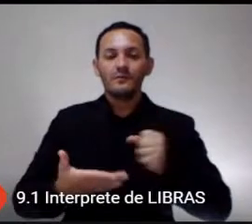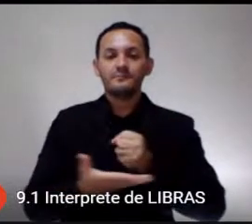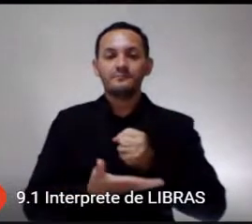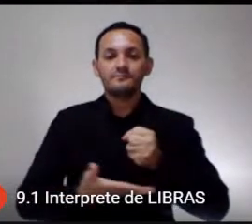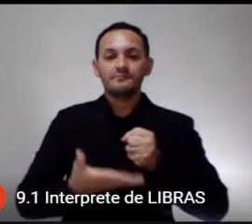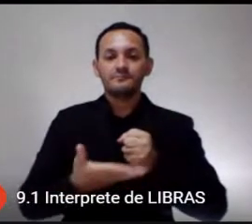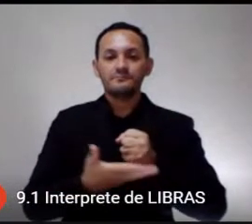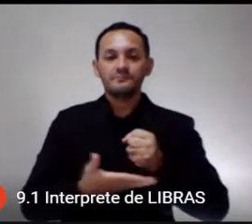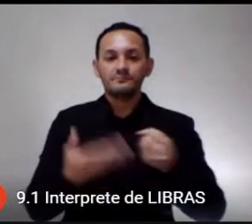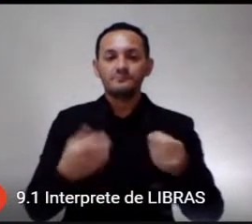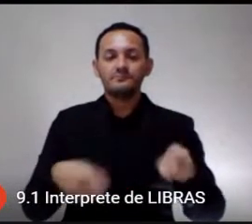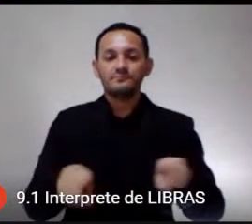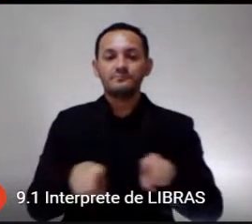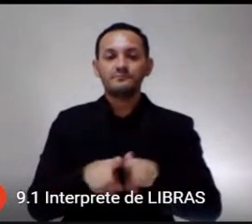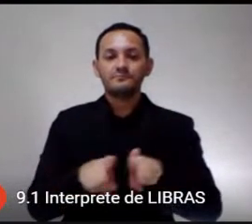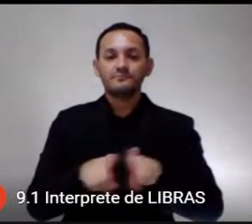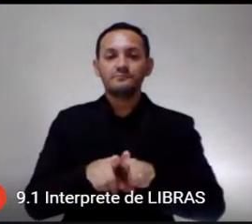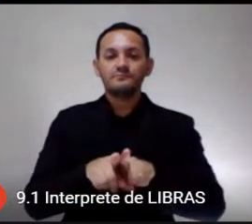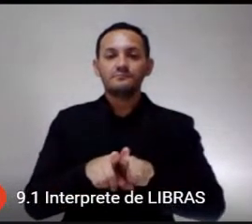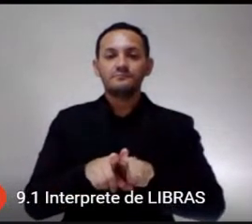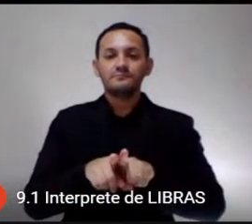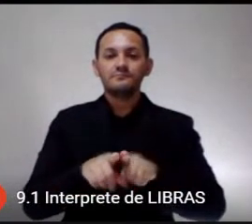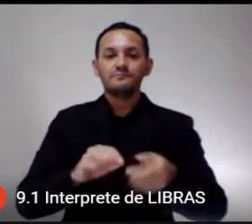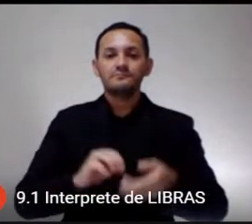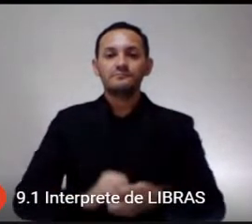considerando que,